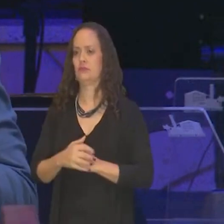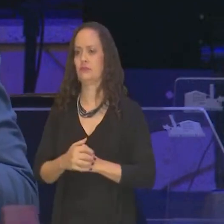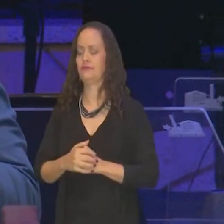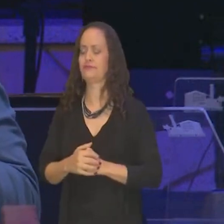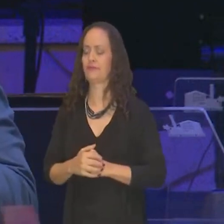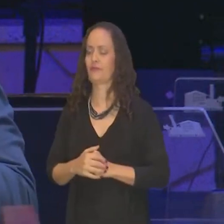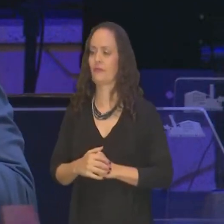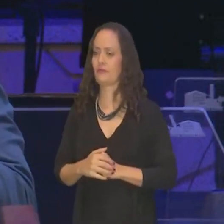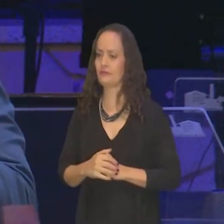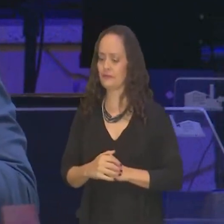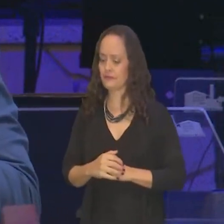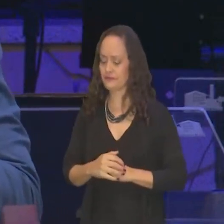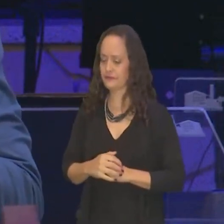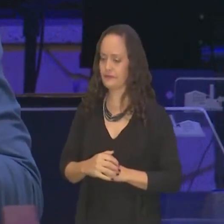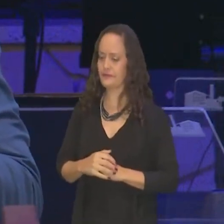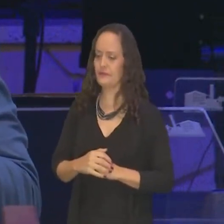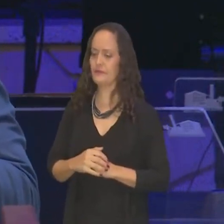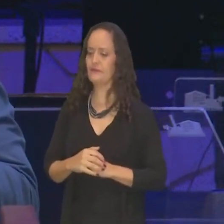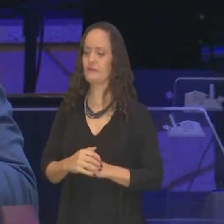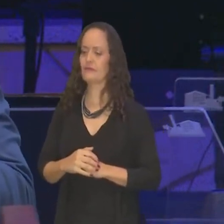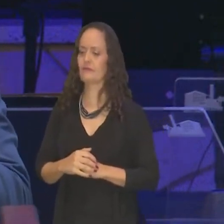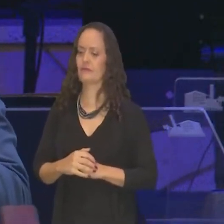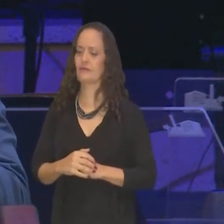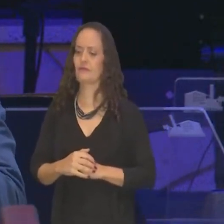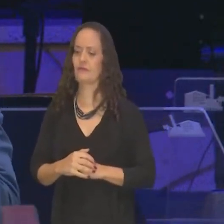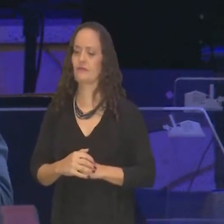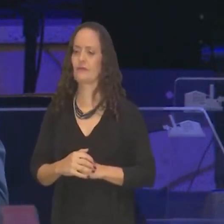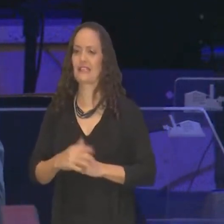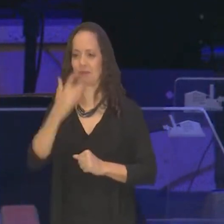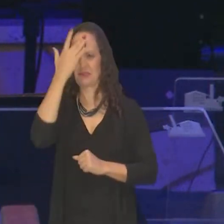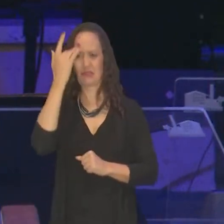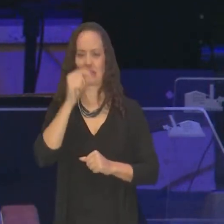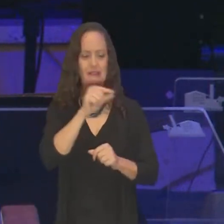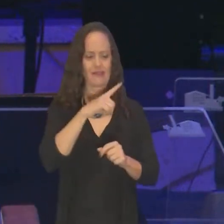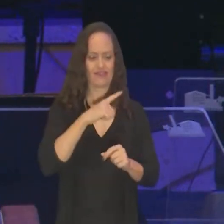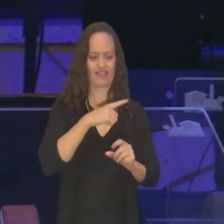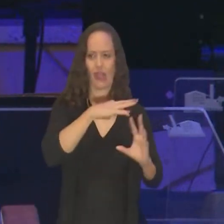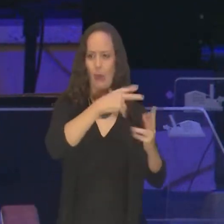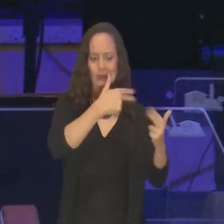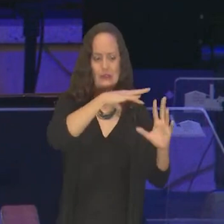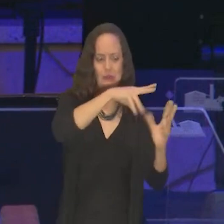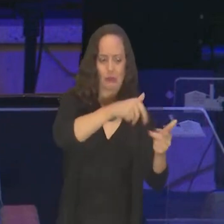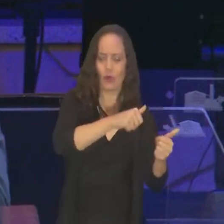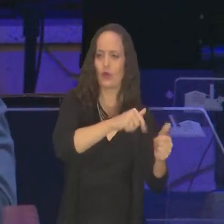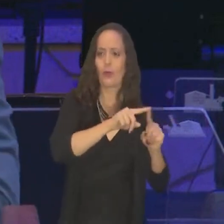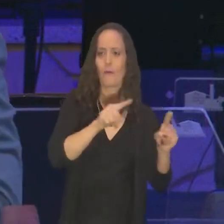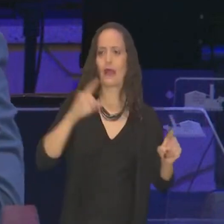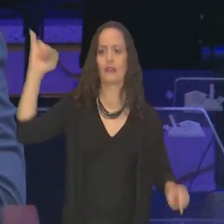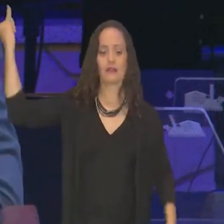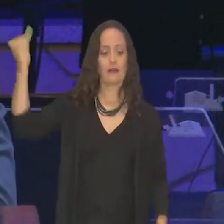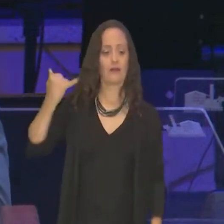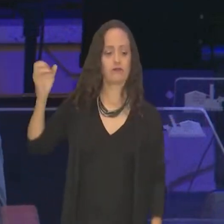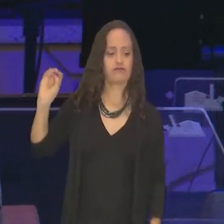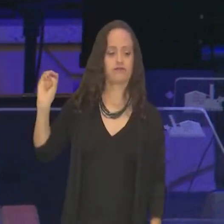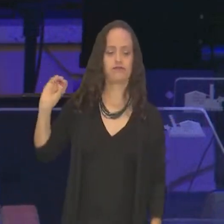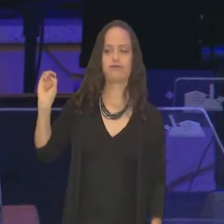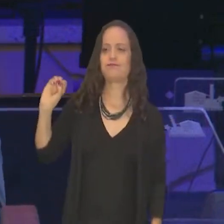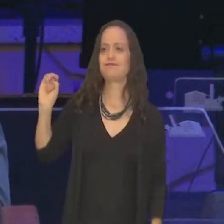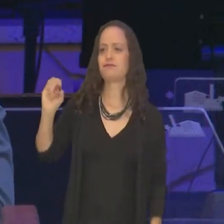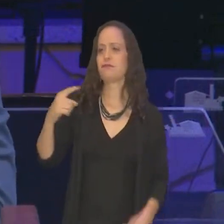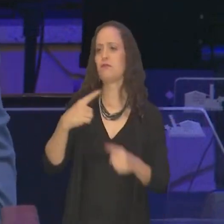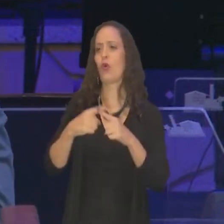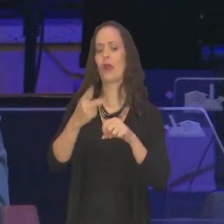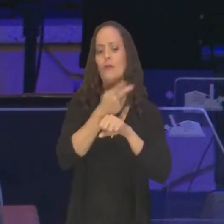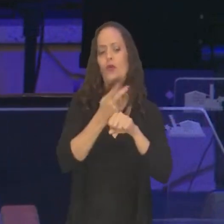não alcançavam, porque não vinha de Deus. Isaías é este profeta que recebe a mensagem